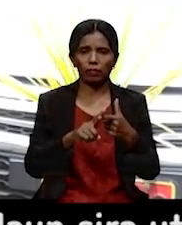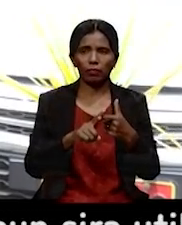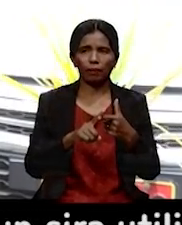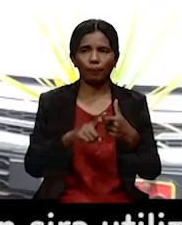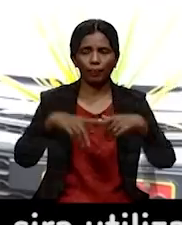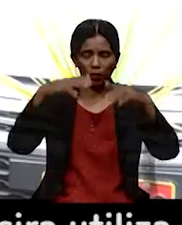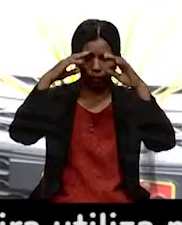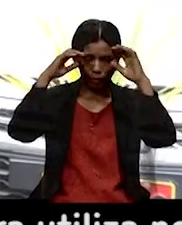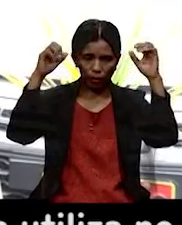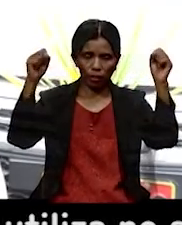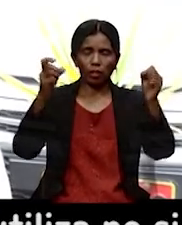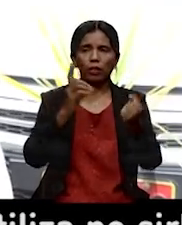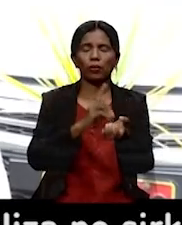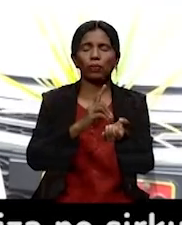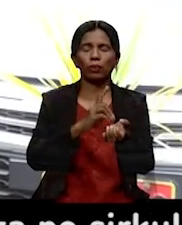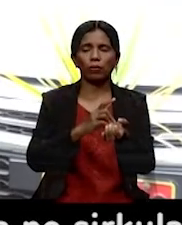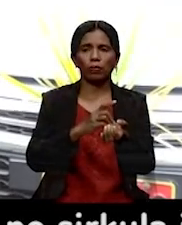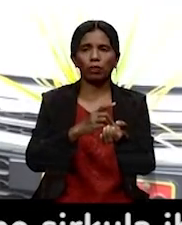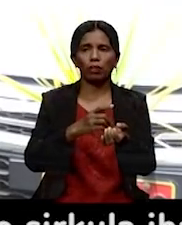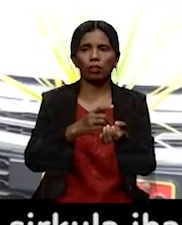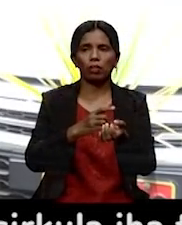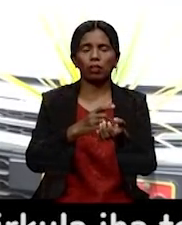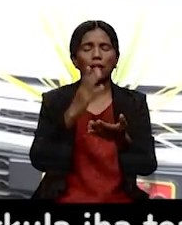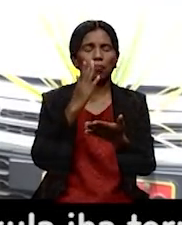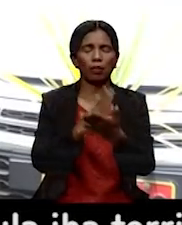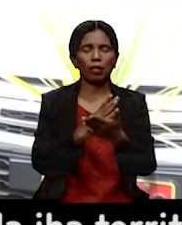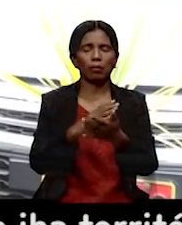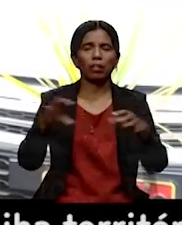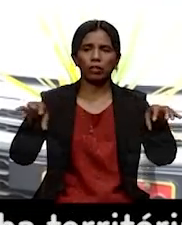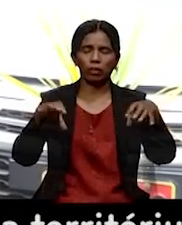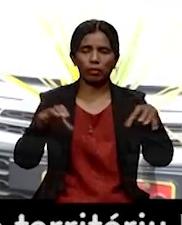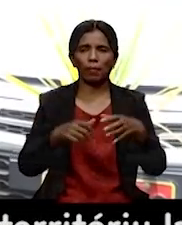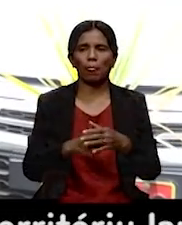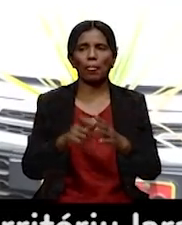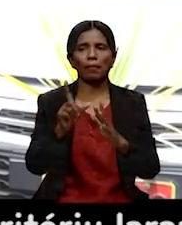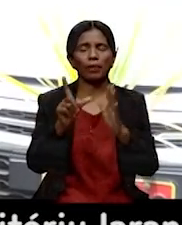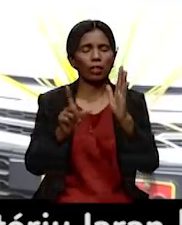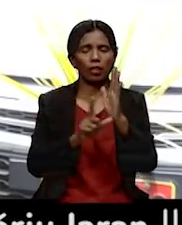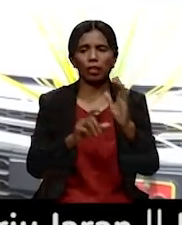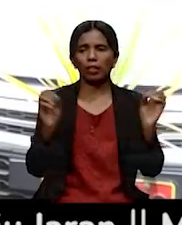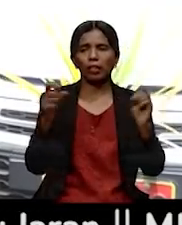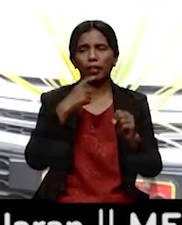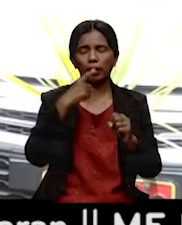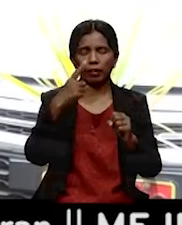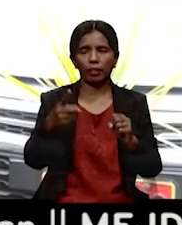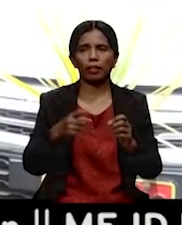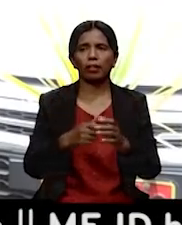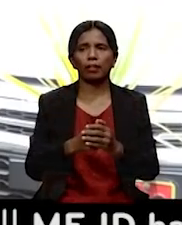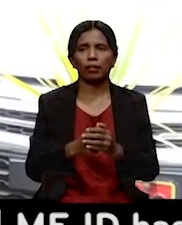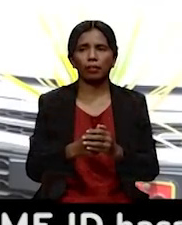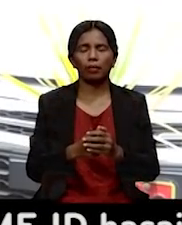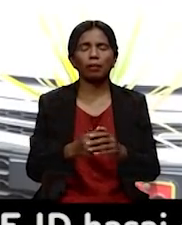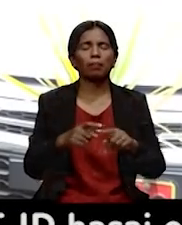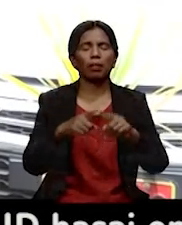ex-presidente, Dr. Ramos Horta ne nia halu suspensão bani cargo. Sim, leila hatete, maibe em termos